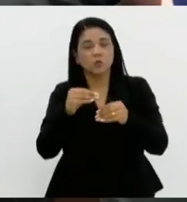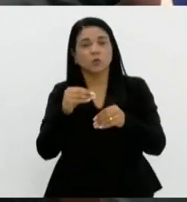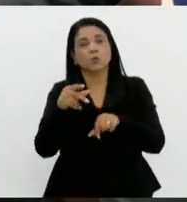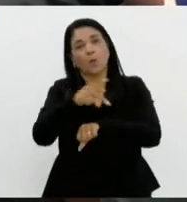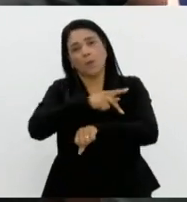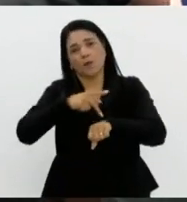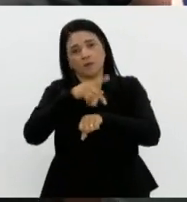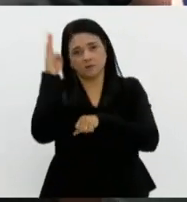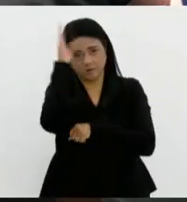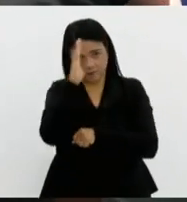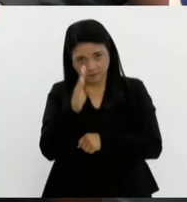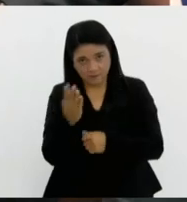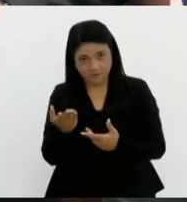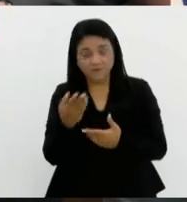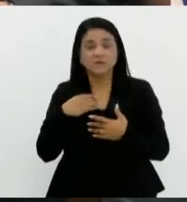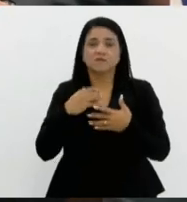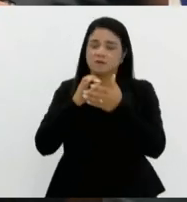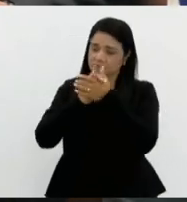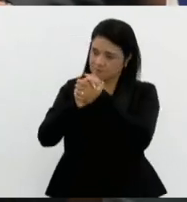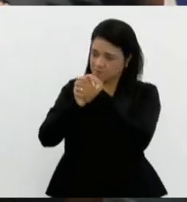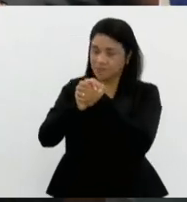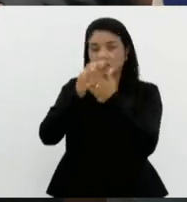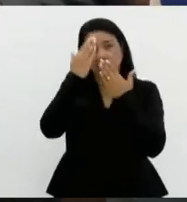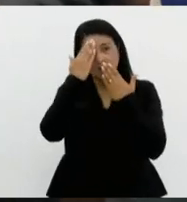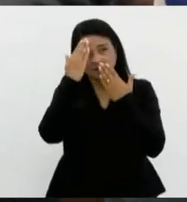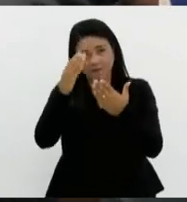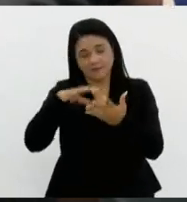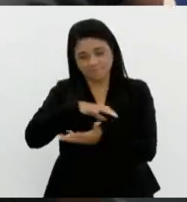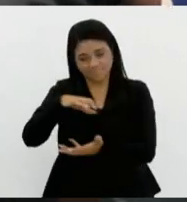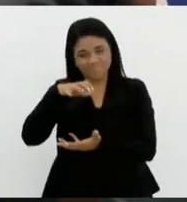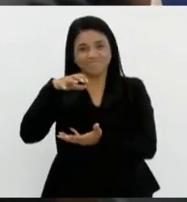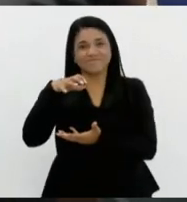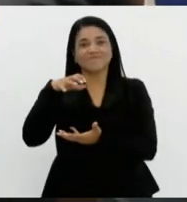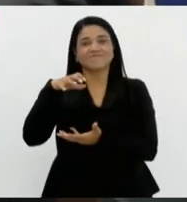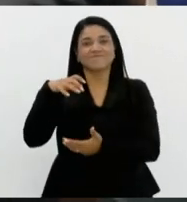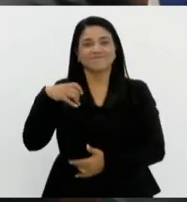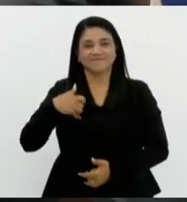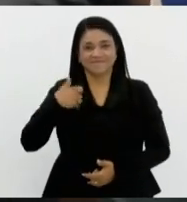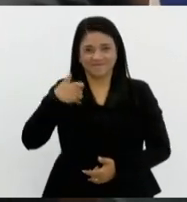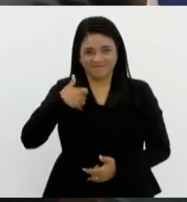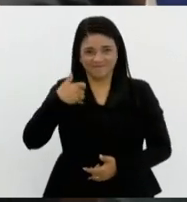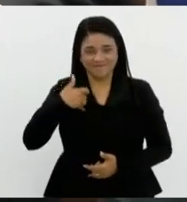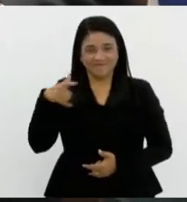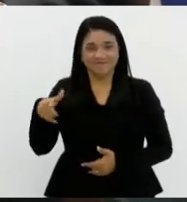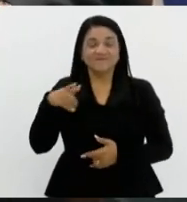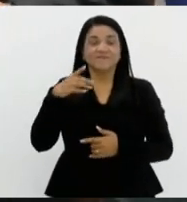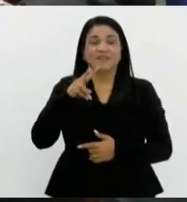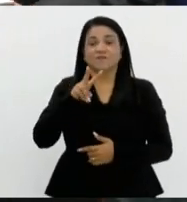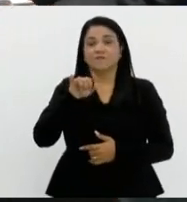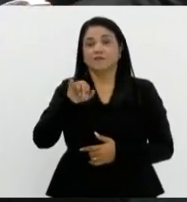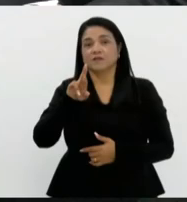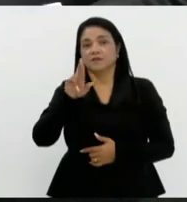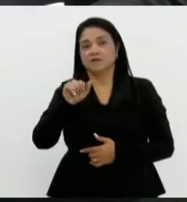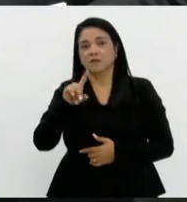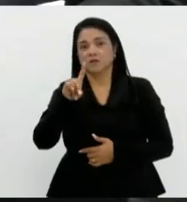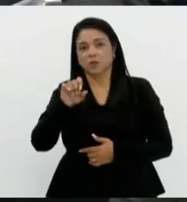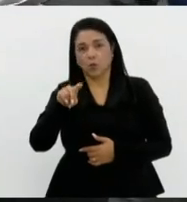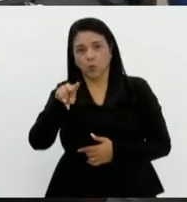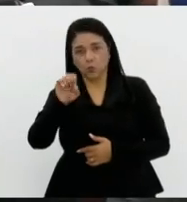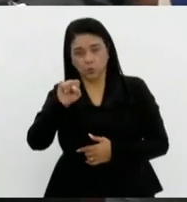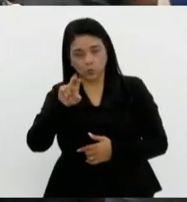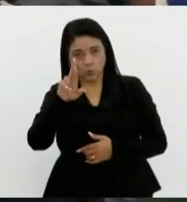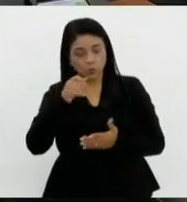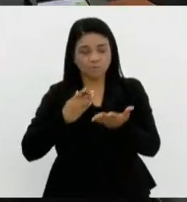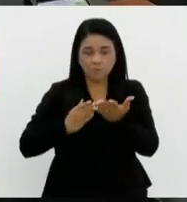quero agradecer e parabenizar a velha guarda da Viradouro, que vai ser homenageada com esse projeto aprovado, se Deus quiser, nesse dia de